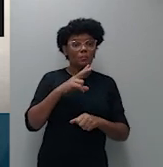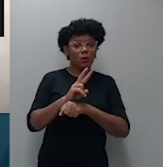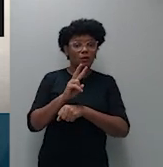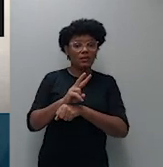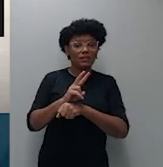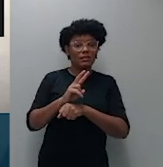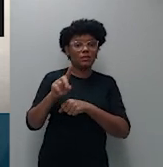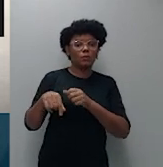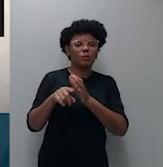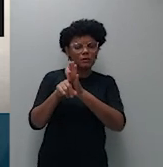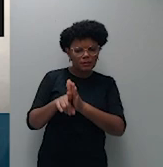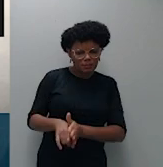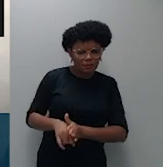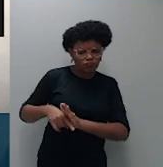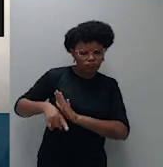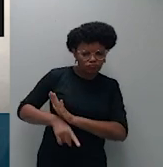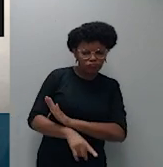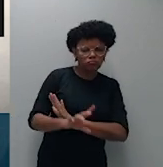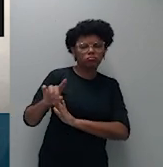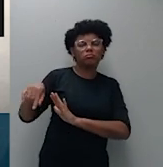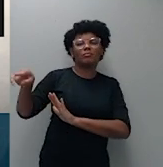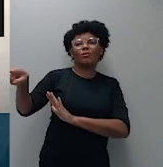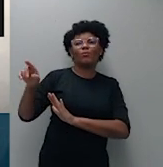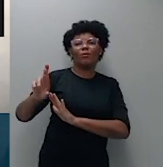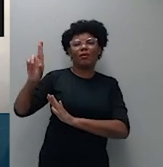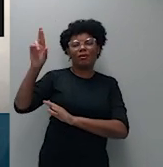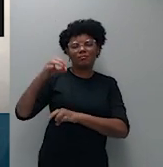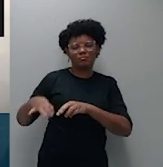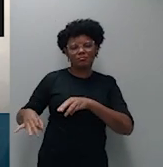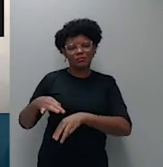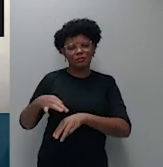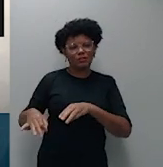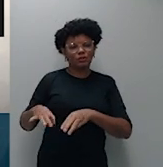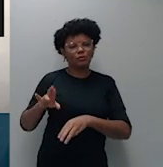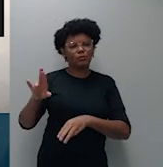profundamente no voto do relator que